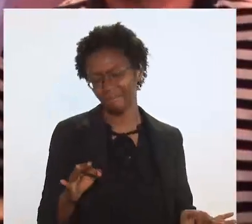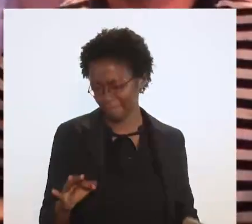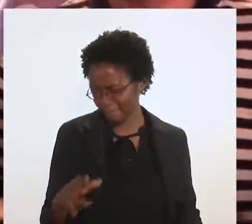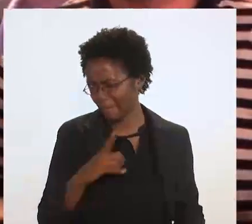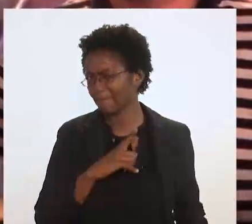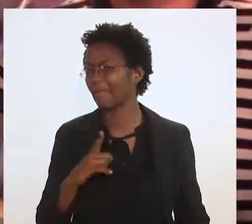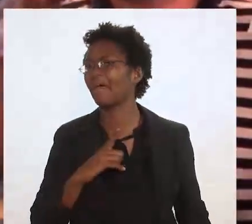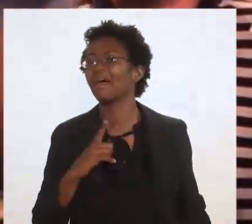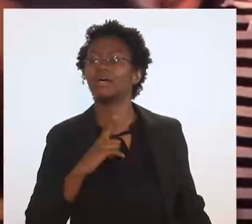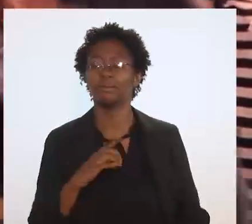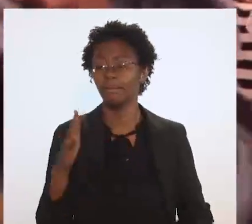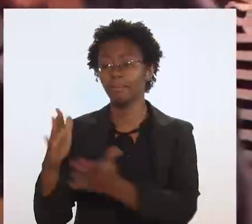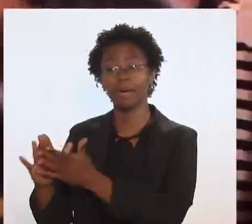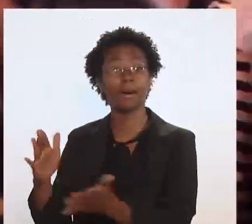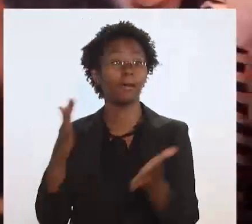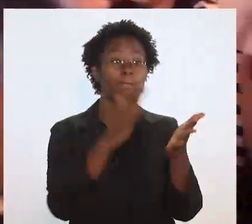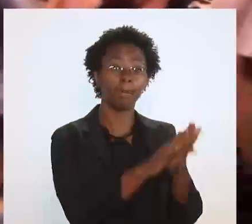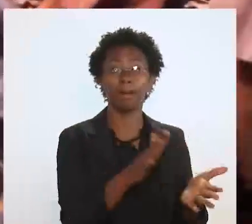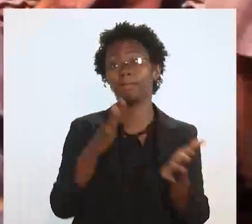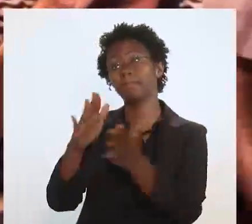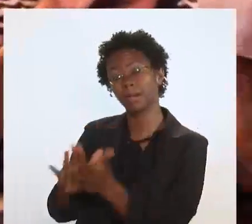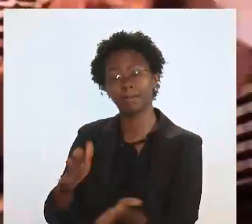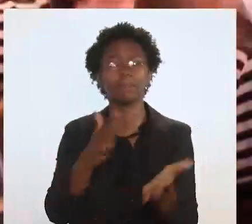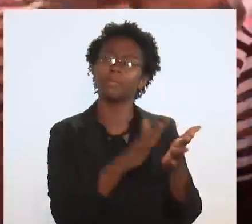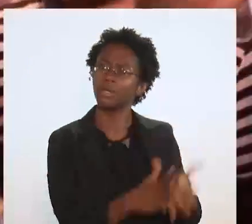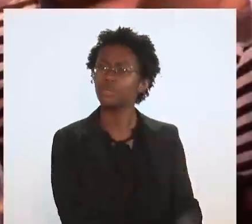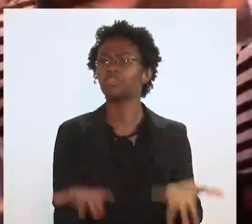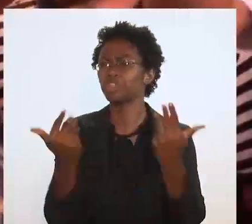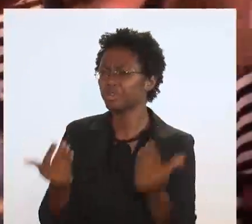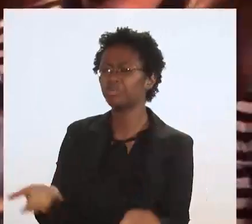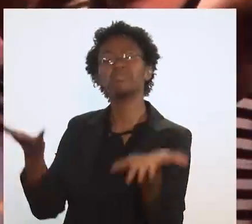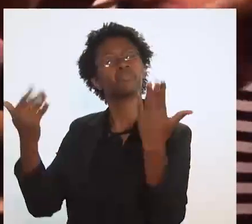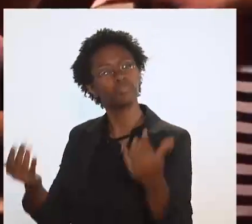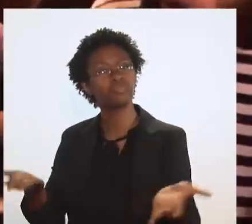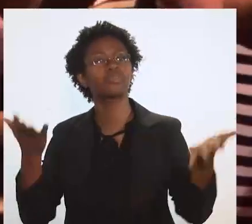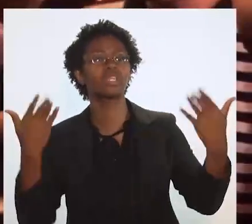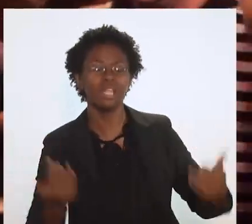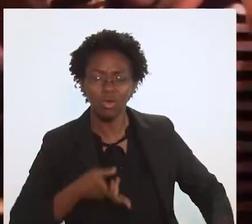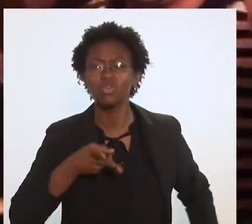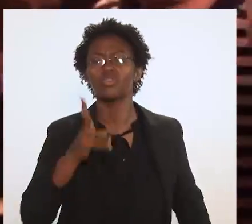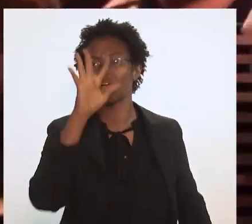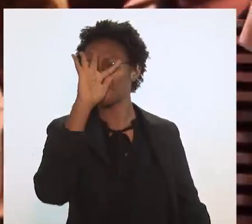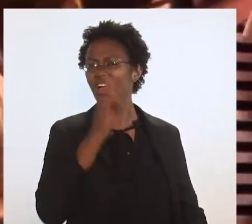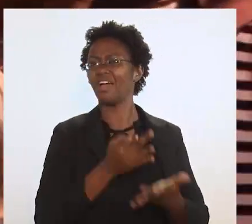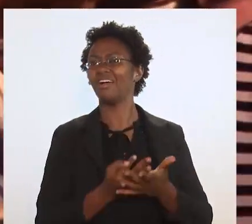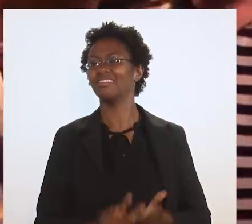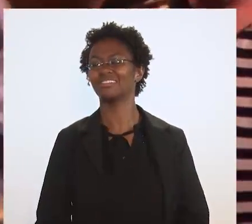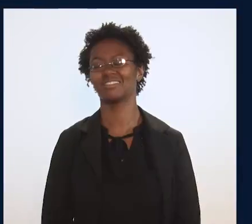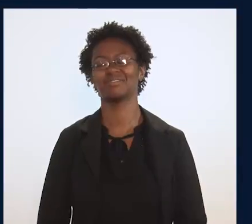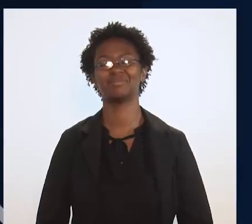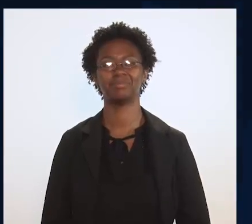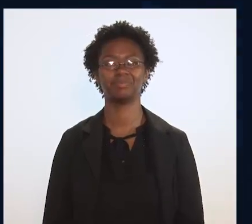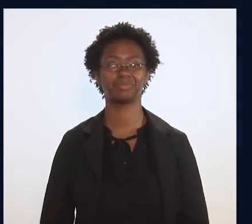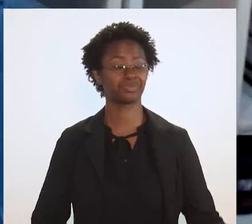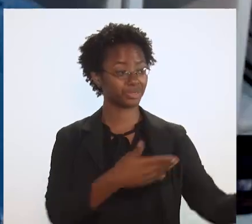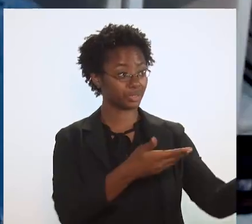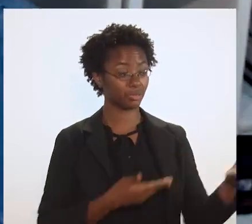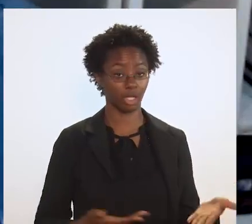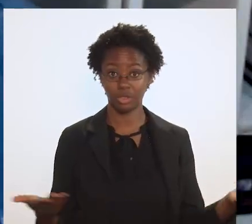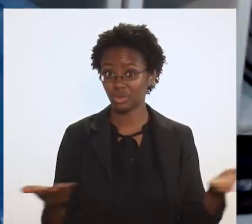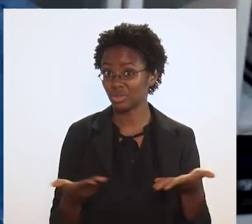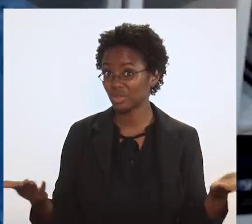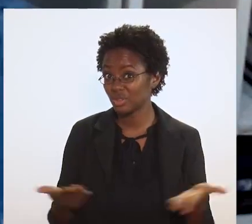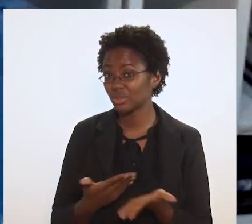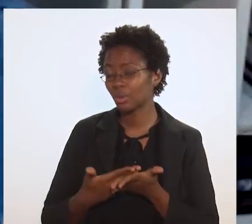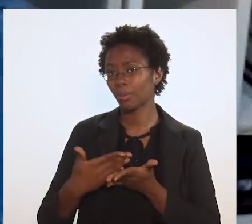Só a galera cantando e batendo na palma da mão, geral, geral, geral. Ei! Ega, vamos ver! Mete o pé e vai na fé!